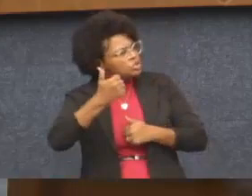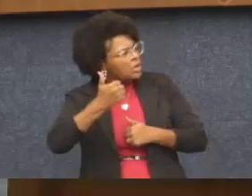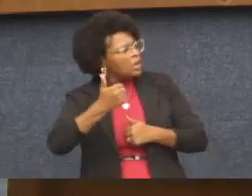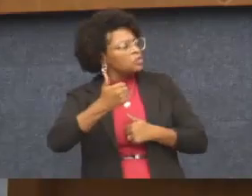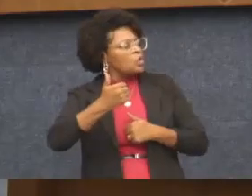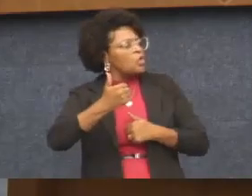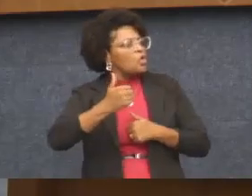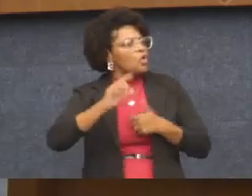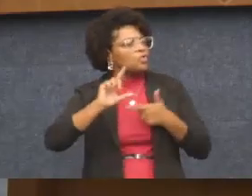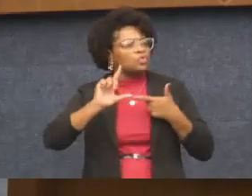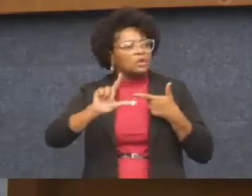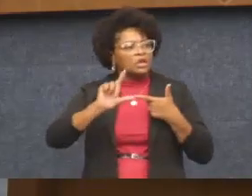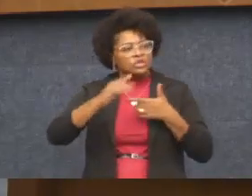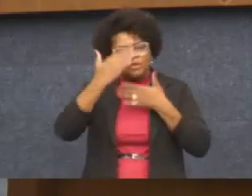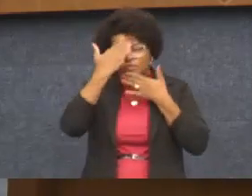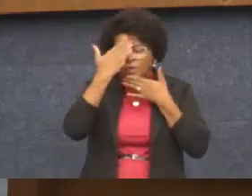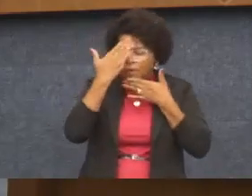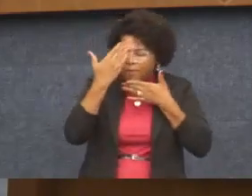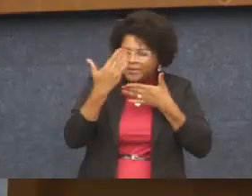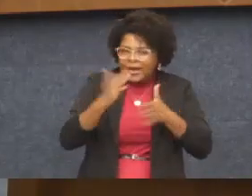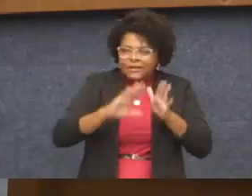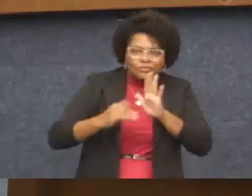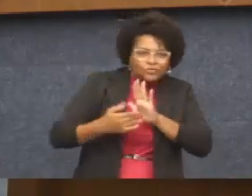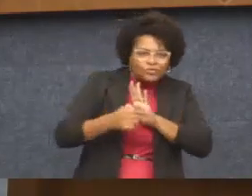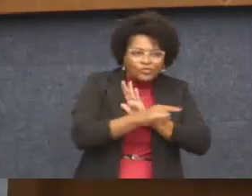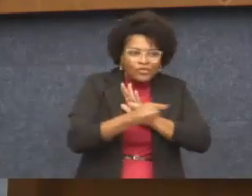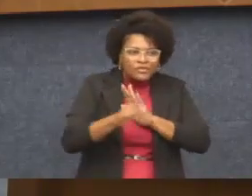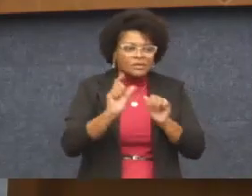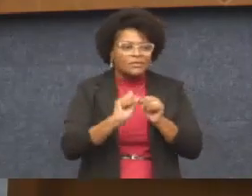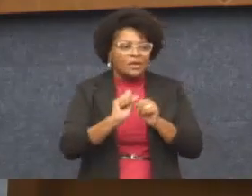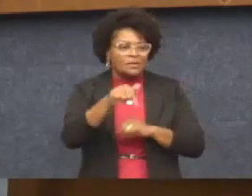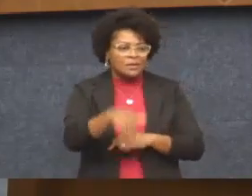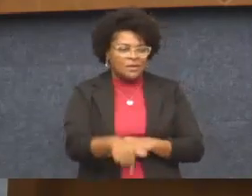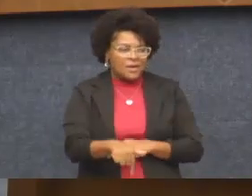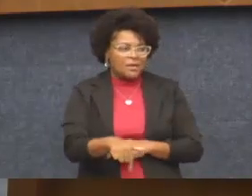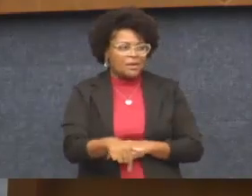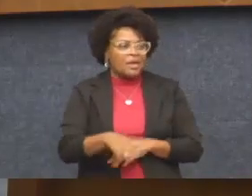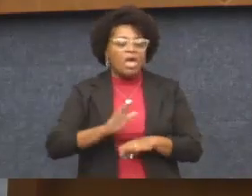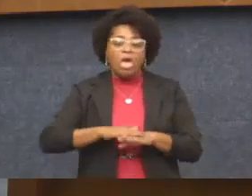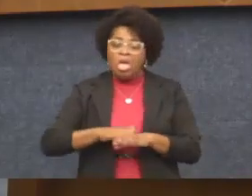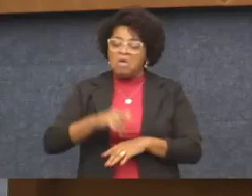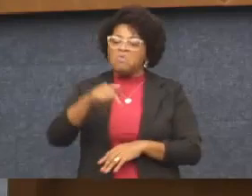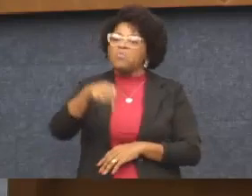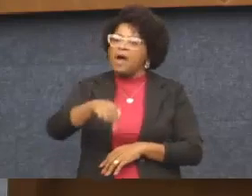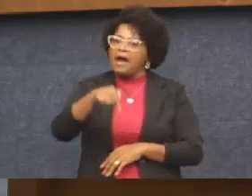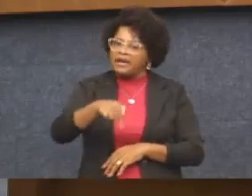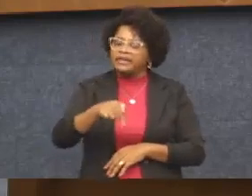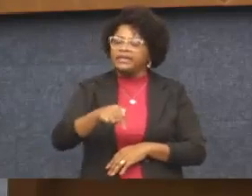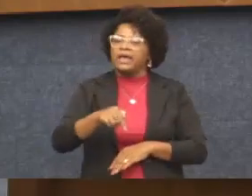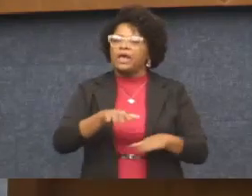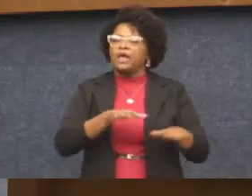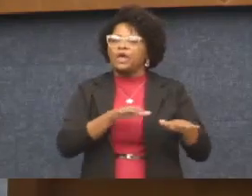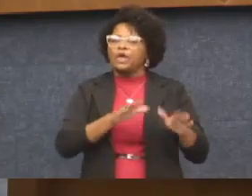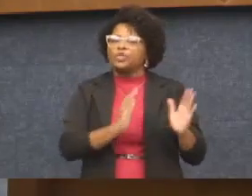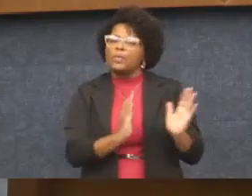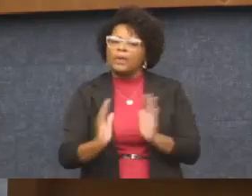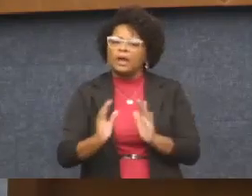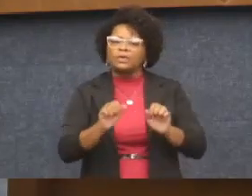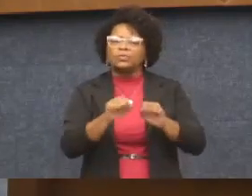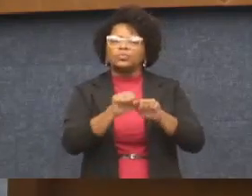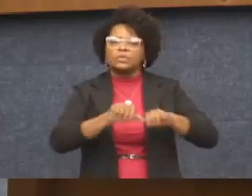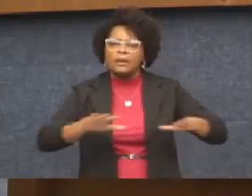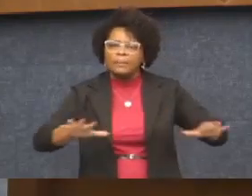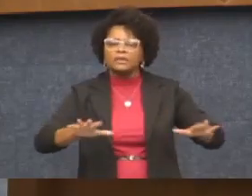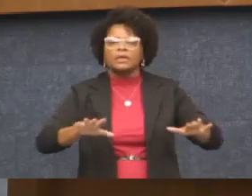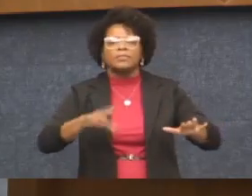muito obrigado por tudo que vocês fazem aqui nesses dias. E eu, que estava aqui durante a pandemia, que estava aqui presenciando o